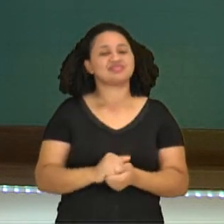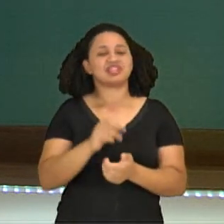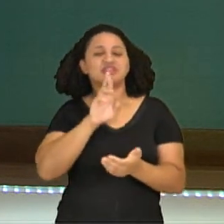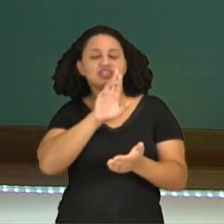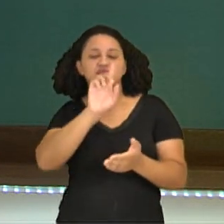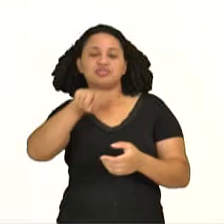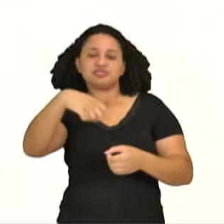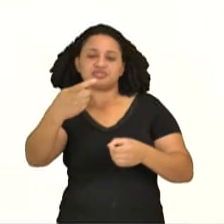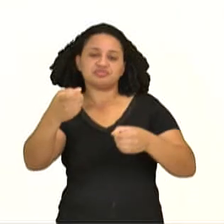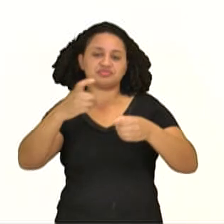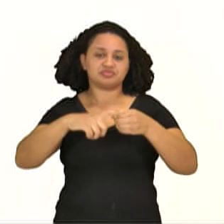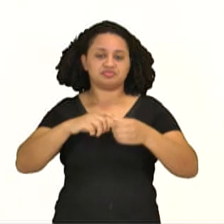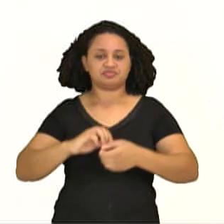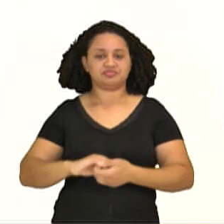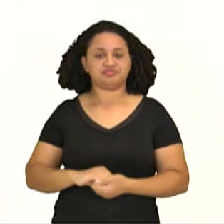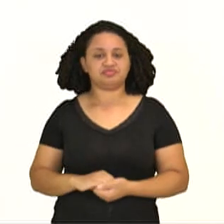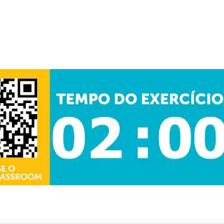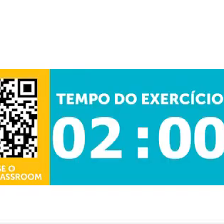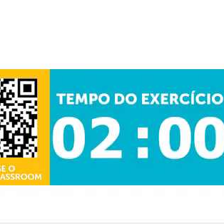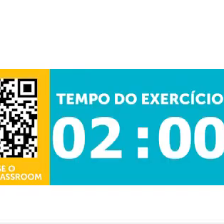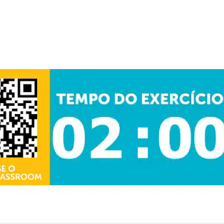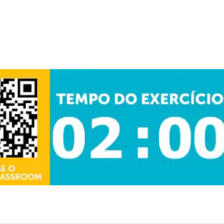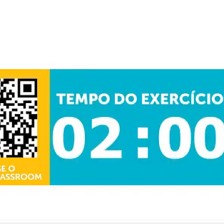Capricha aí, daqui a pouquinho nós voltamos.